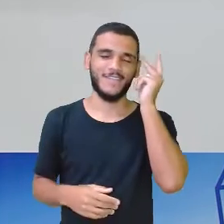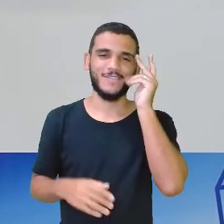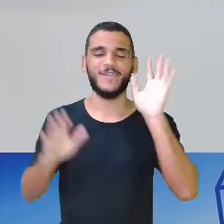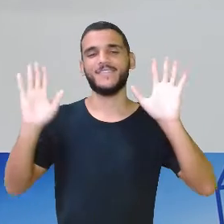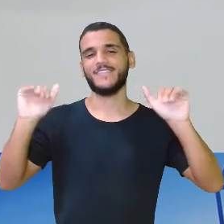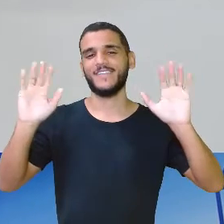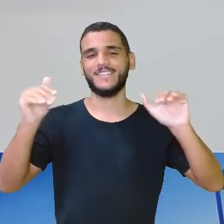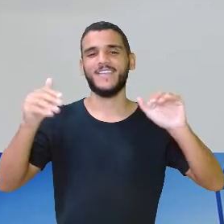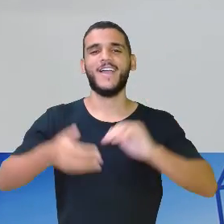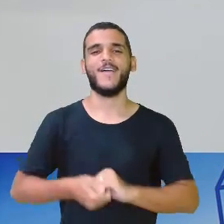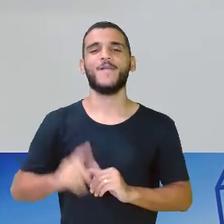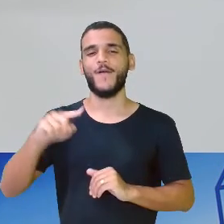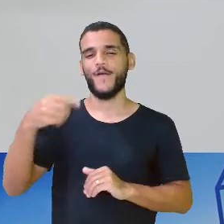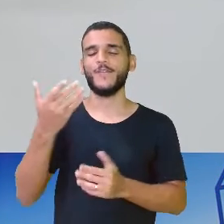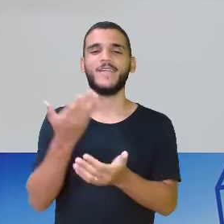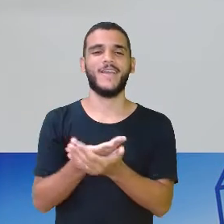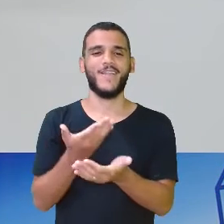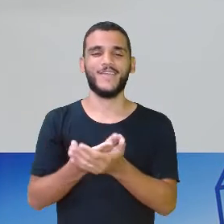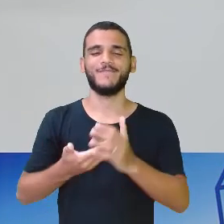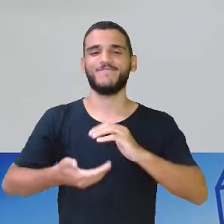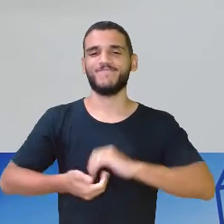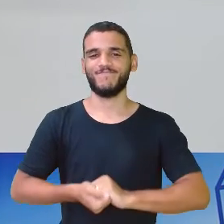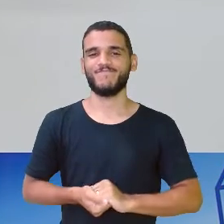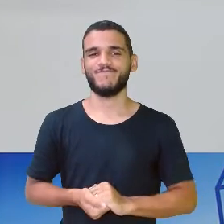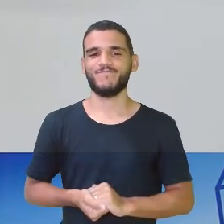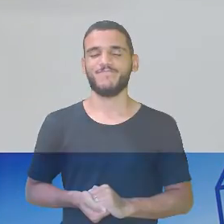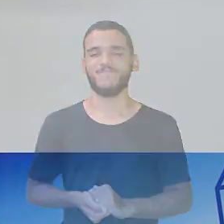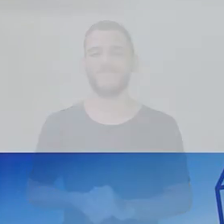Tchau, tchau, pessoal. Até a nossa próxima aula.